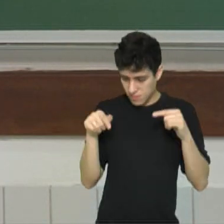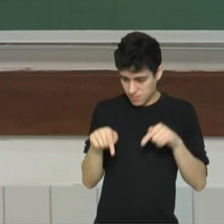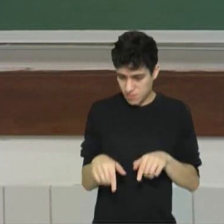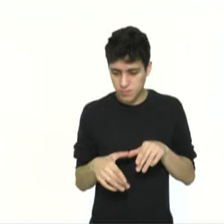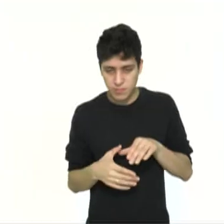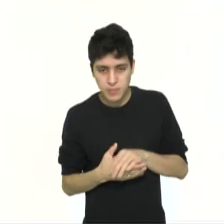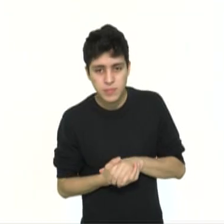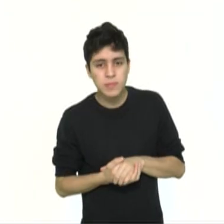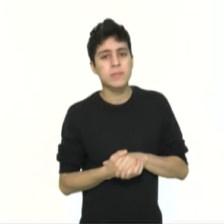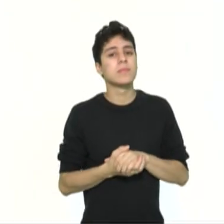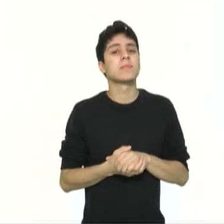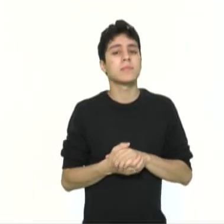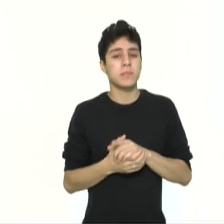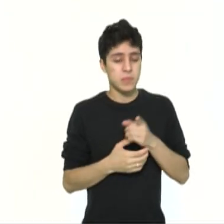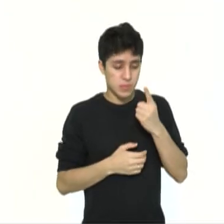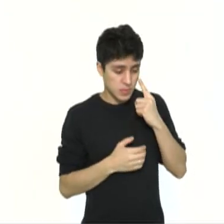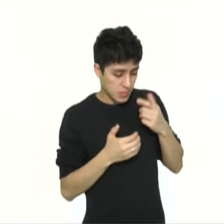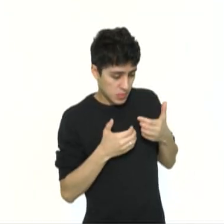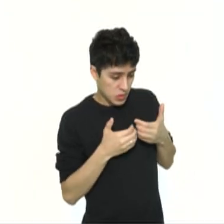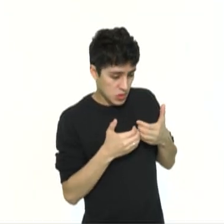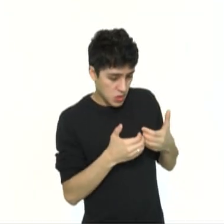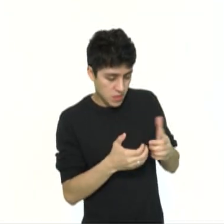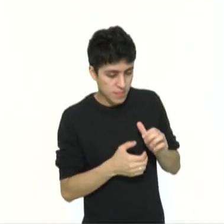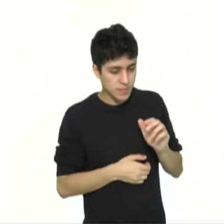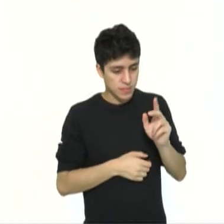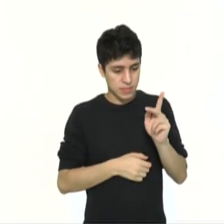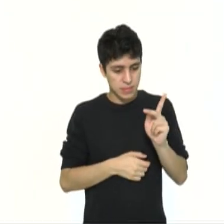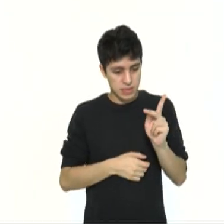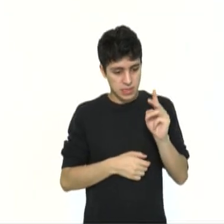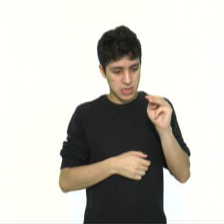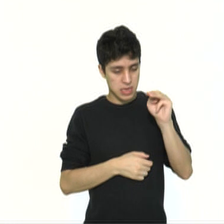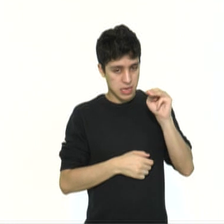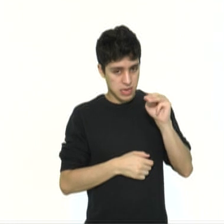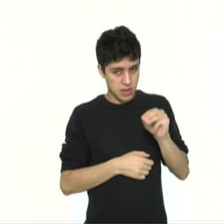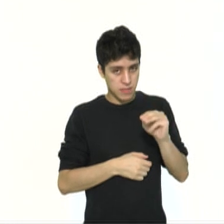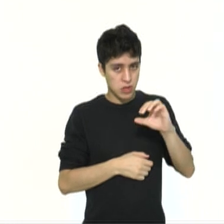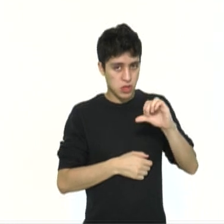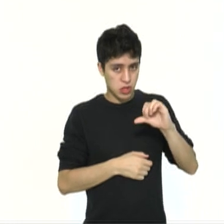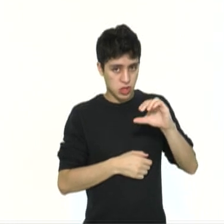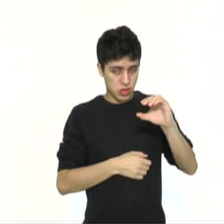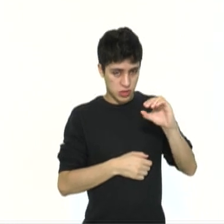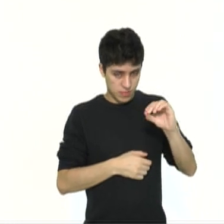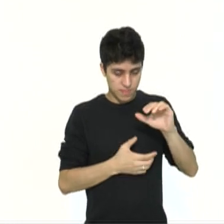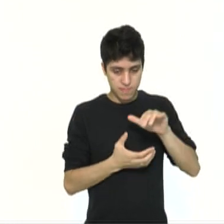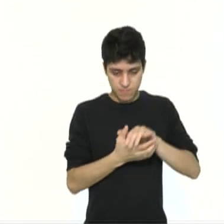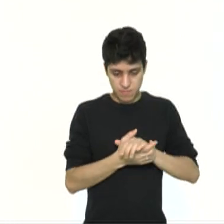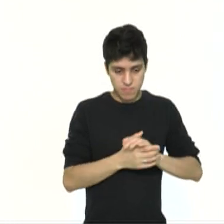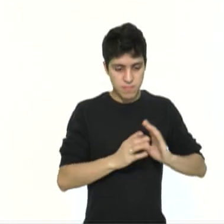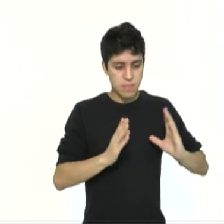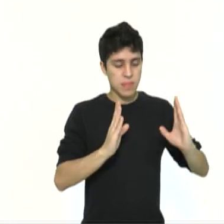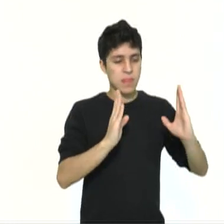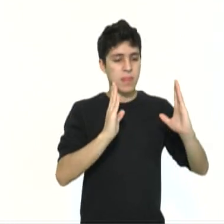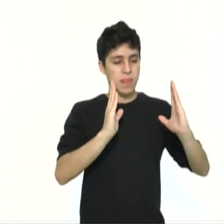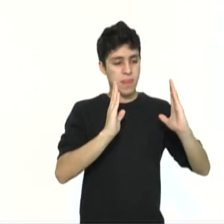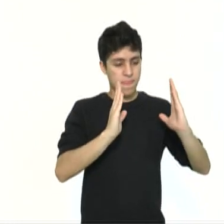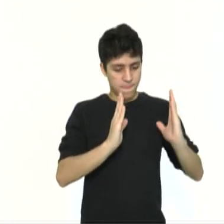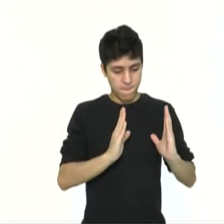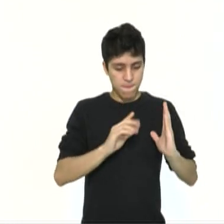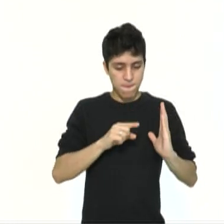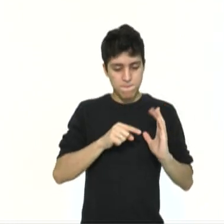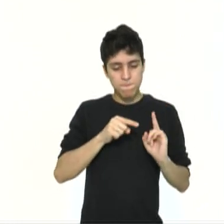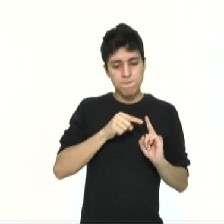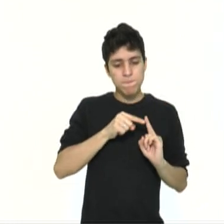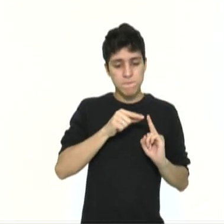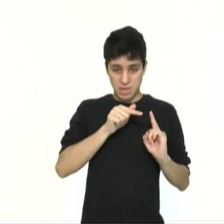seguinte: um ônibus saiu do quilômetro 90 de uma rodovia às 7, tá? E chegou ao